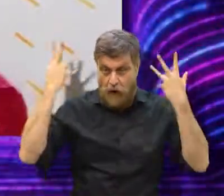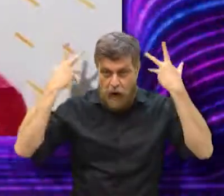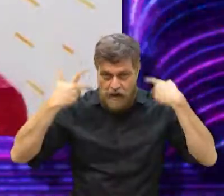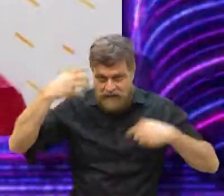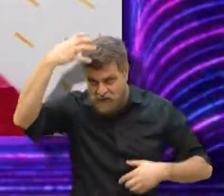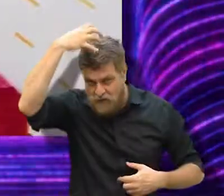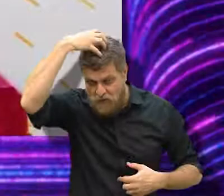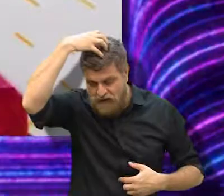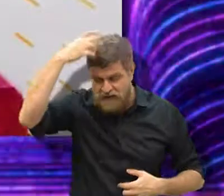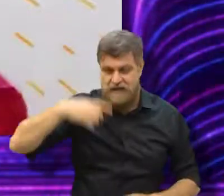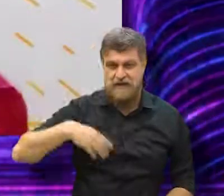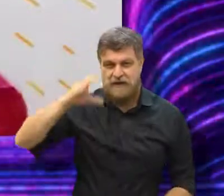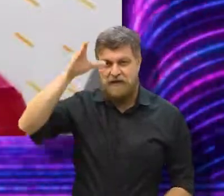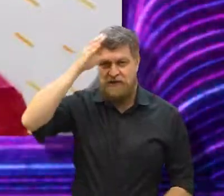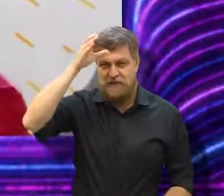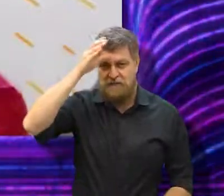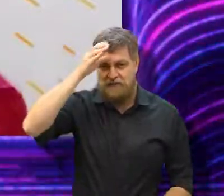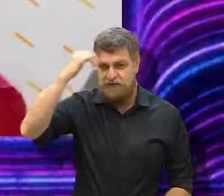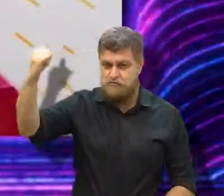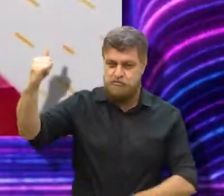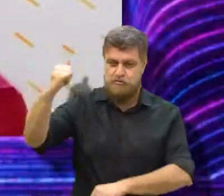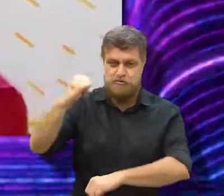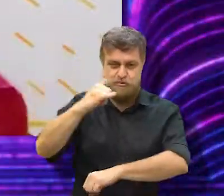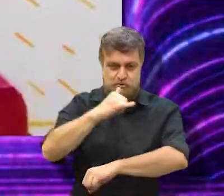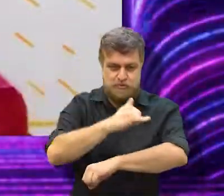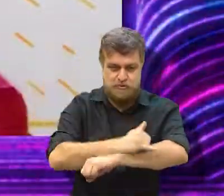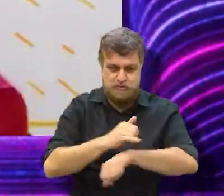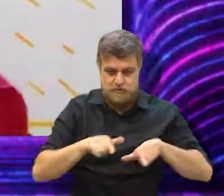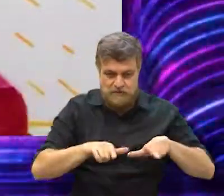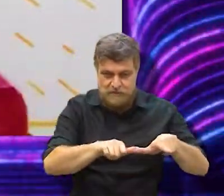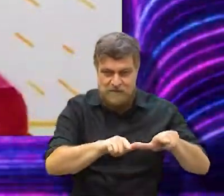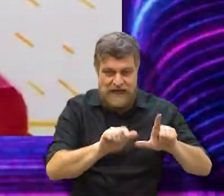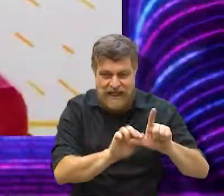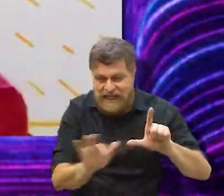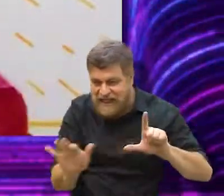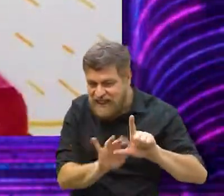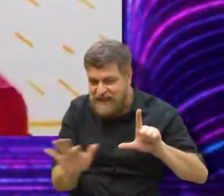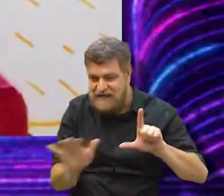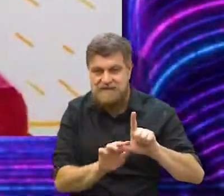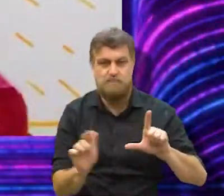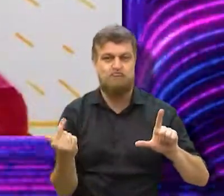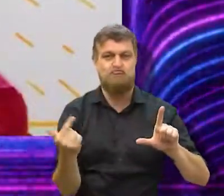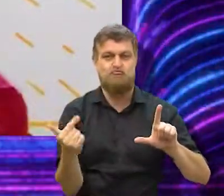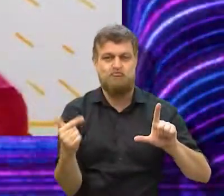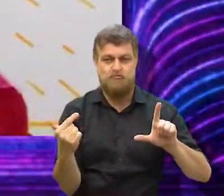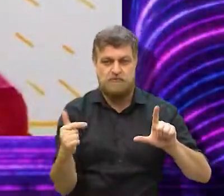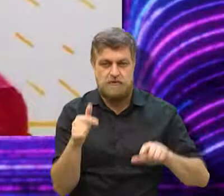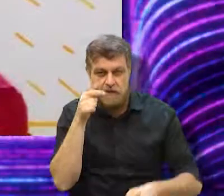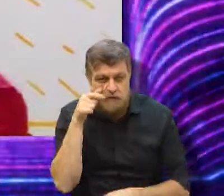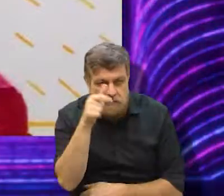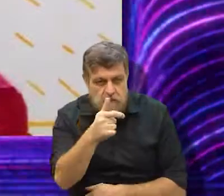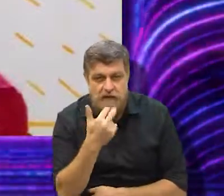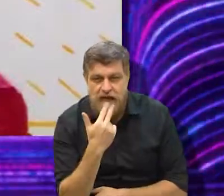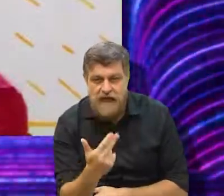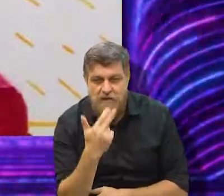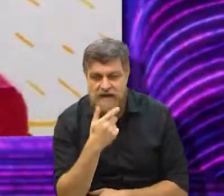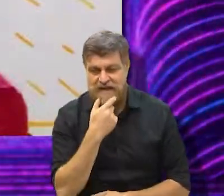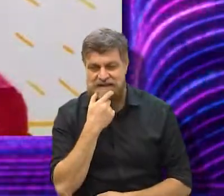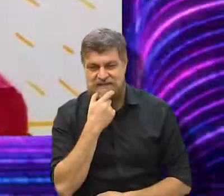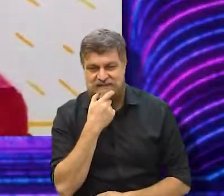Rei Leão, um tio meu tinha trazido de fora e era sem legenda, assim, não tinha nem legenda, mas mesmo assim você